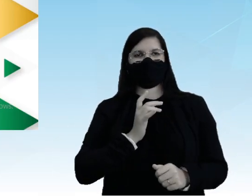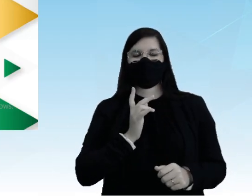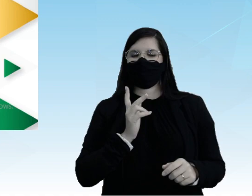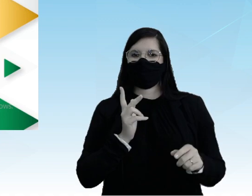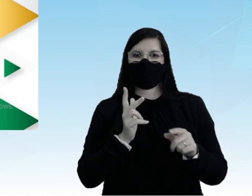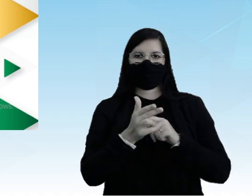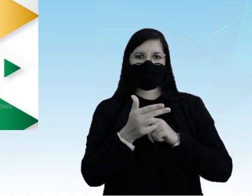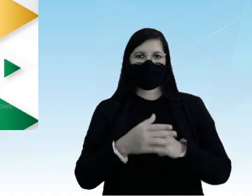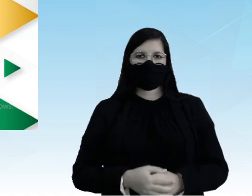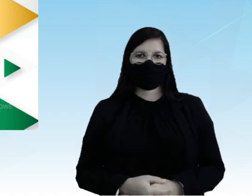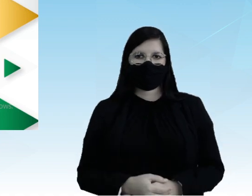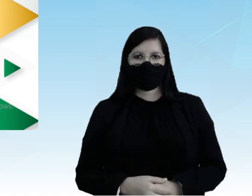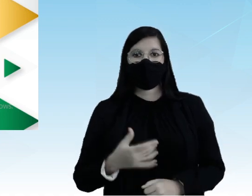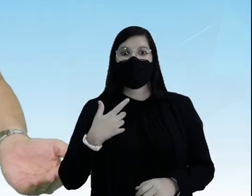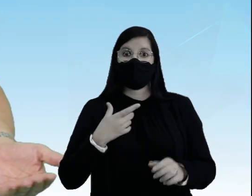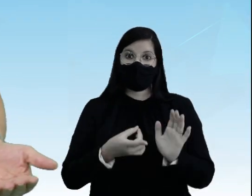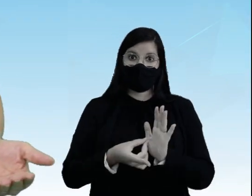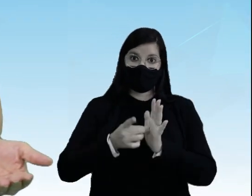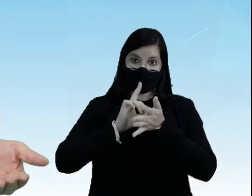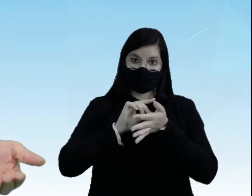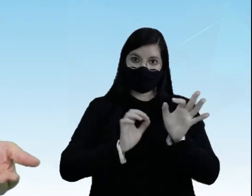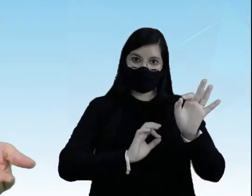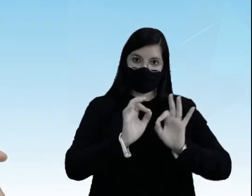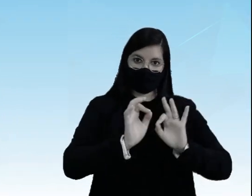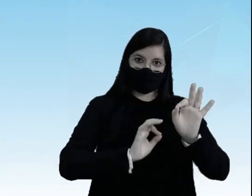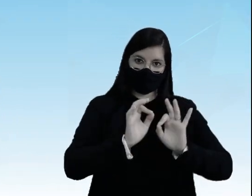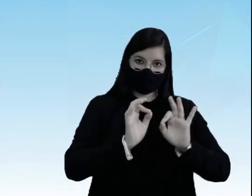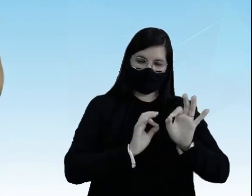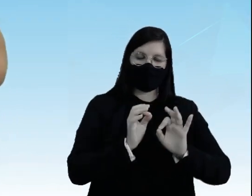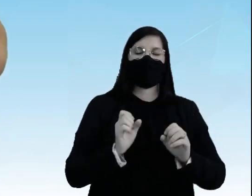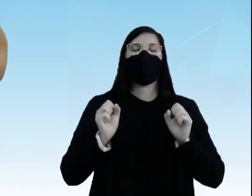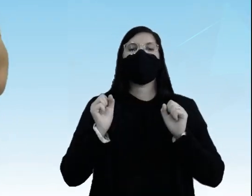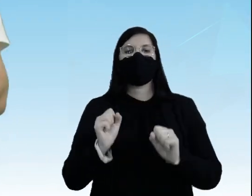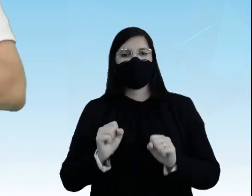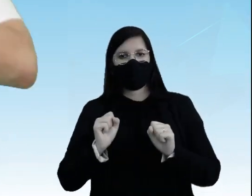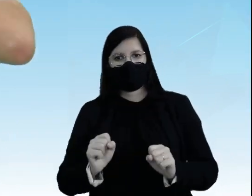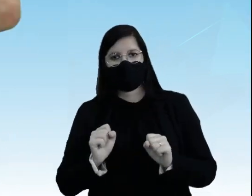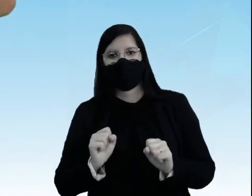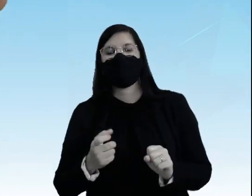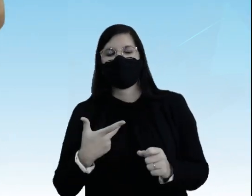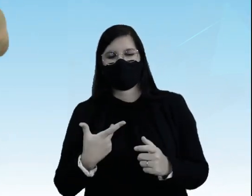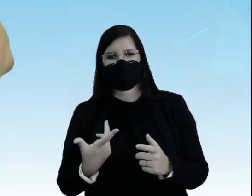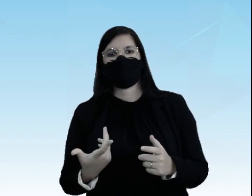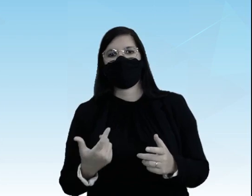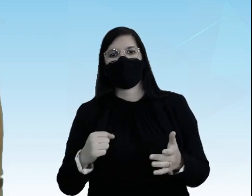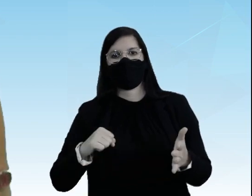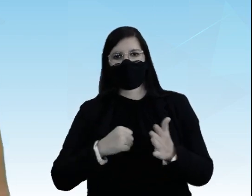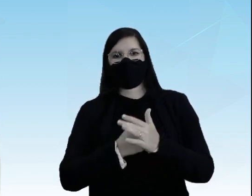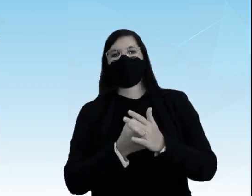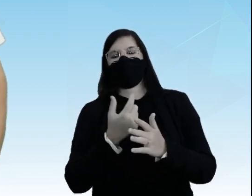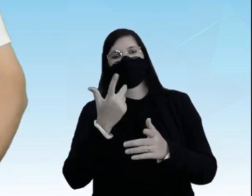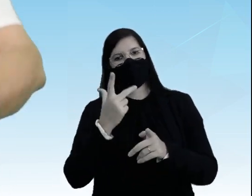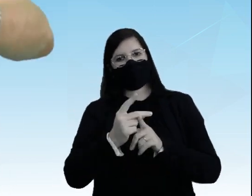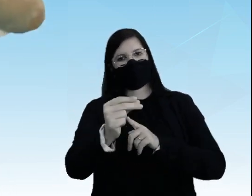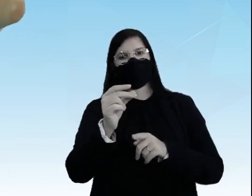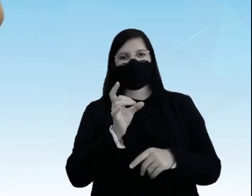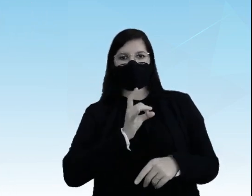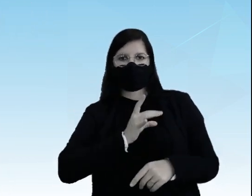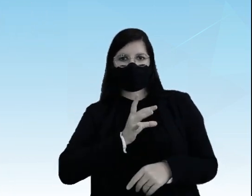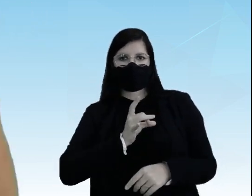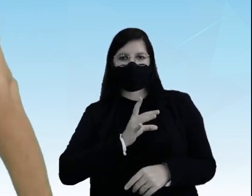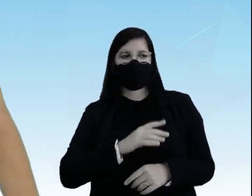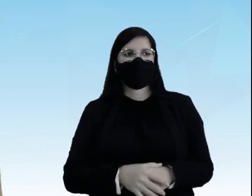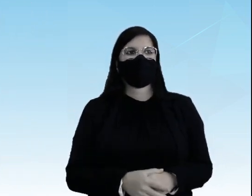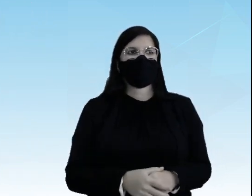justamente, se houver o planejamento, certo? Você pode bloquear o medo. E olha essa